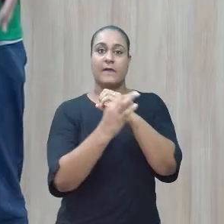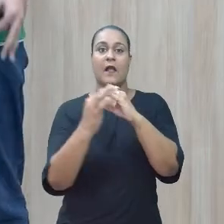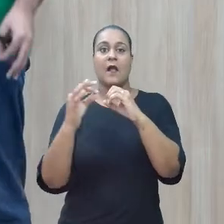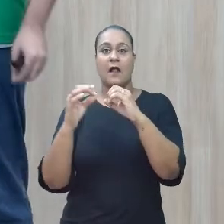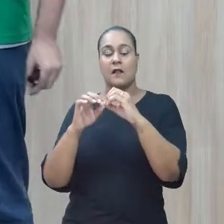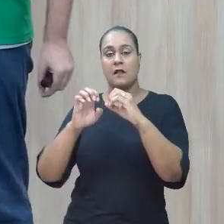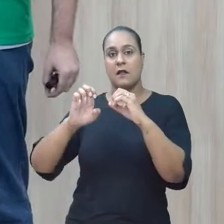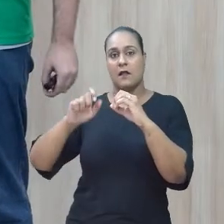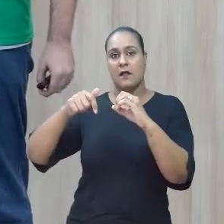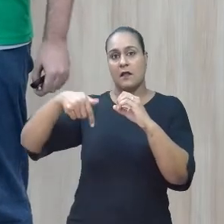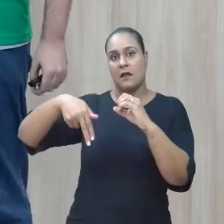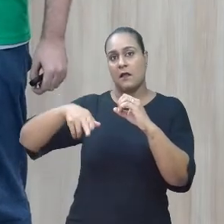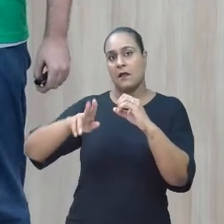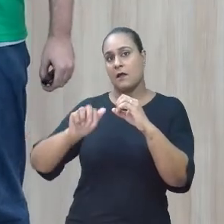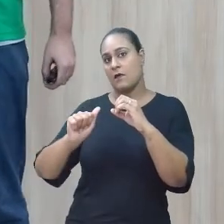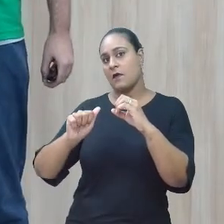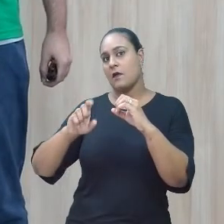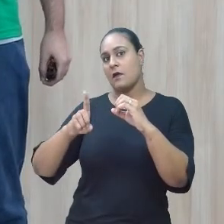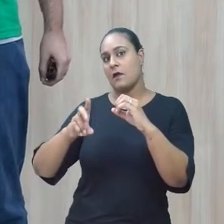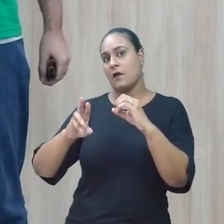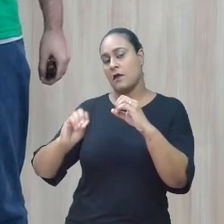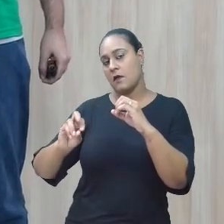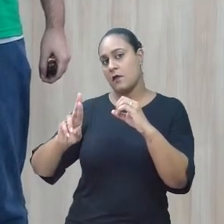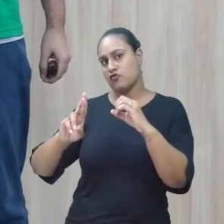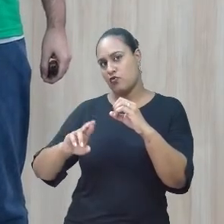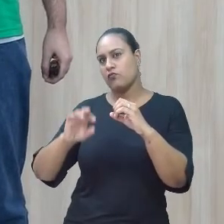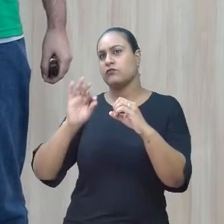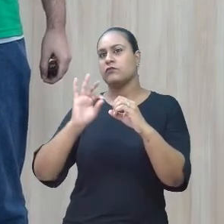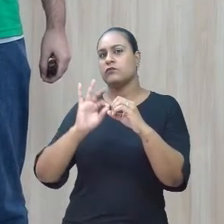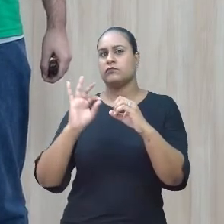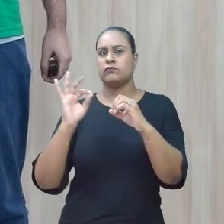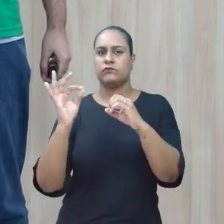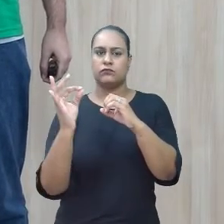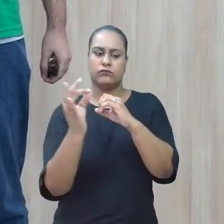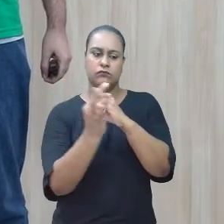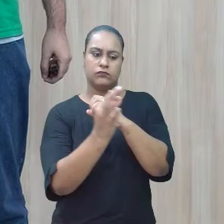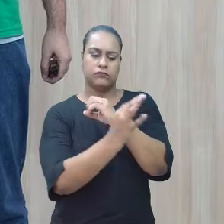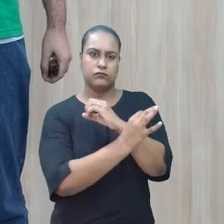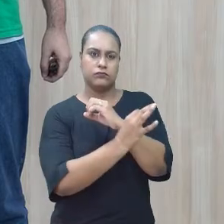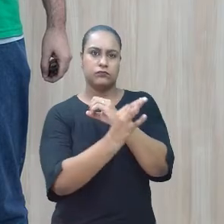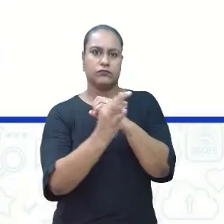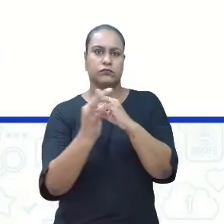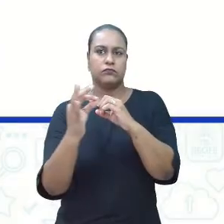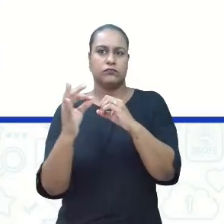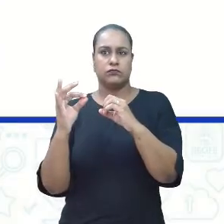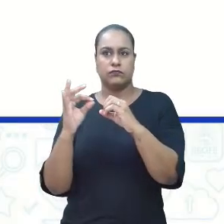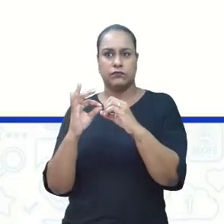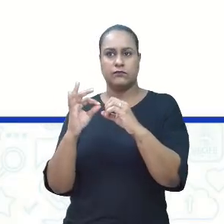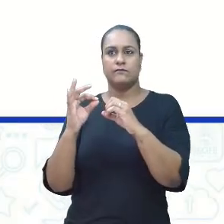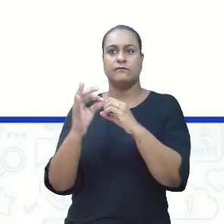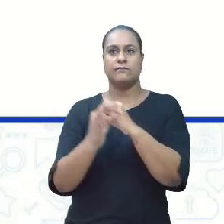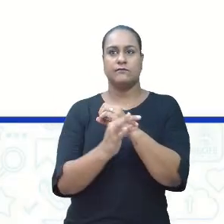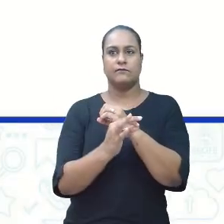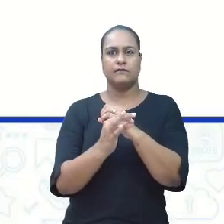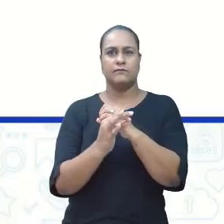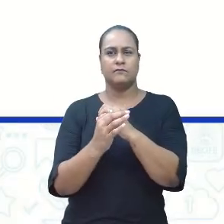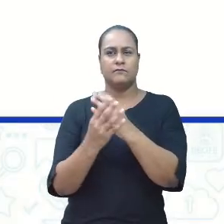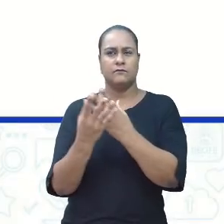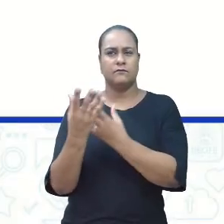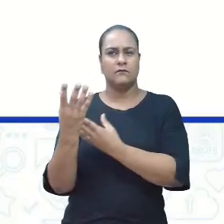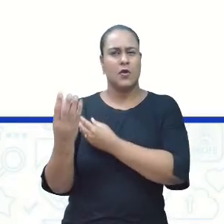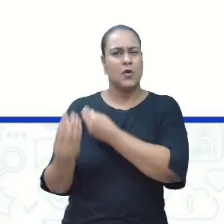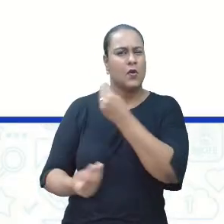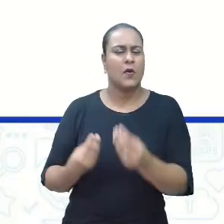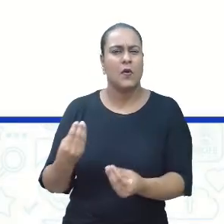Equador. Então, vocês reparam aí na sua tela que varia positivamente para o norte e varia positivamente para o sul. Mas aí,